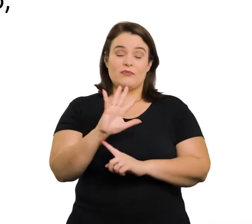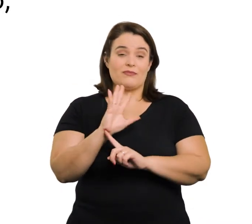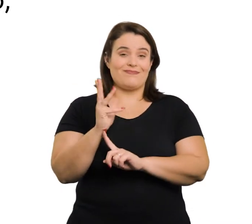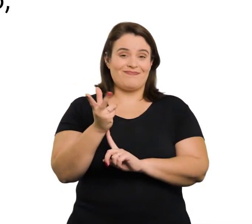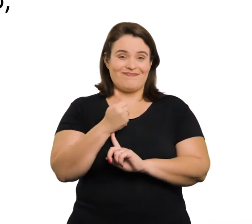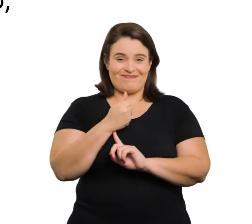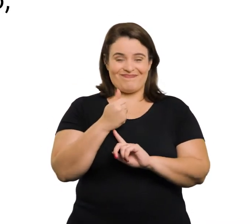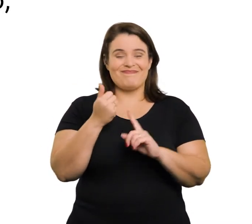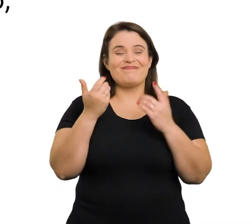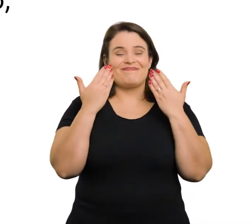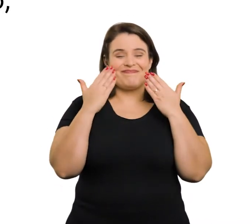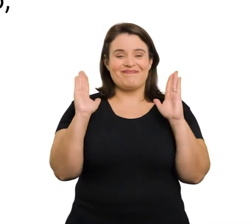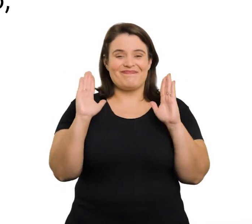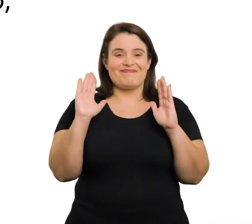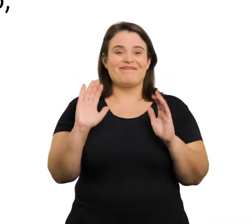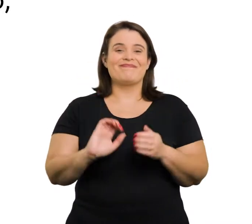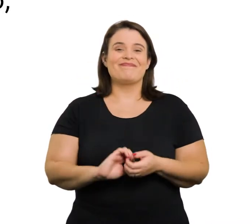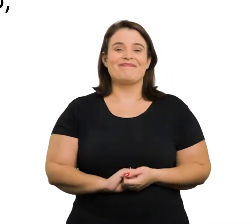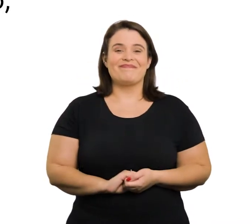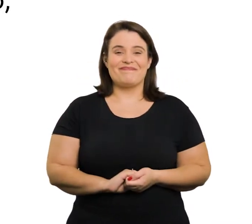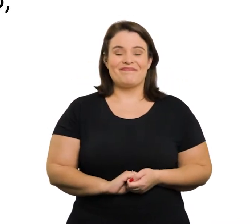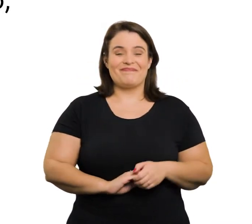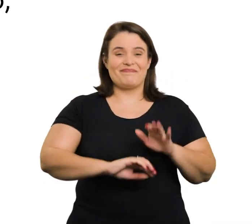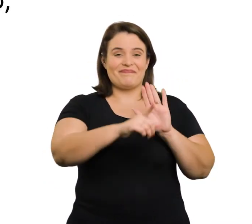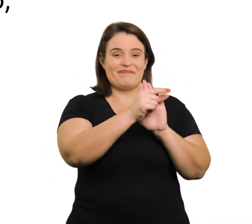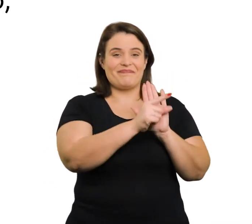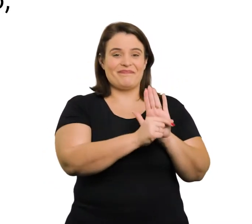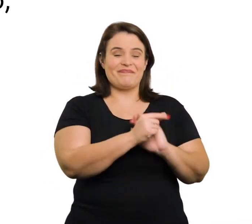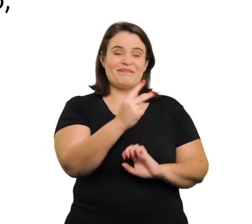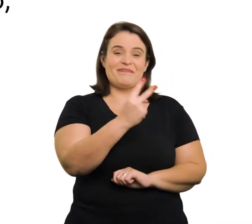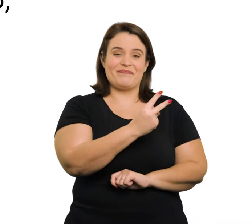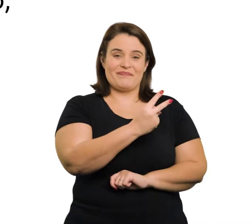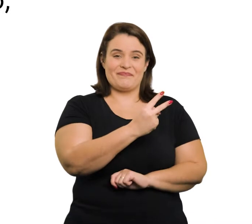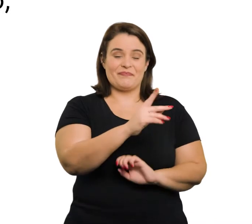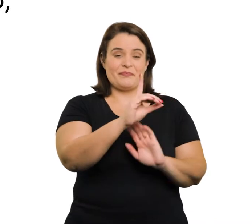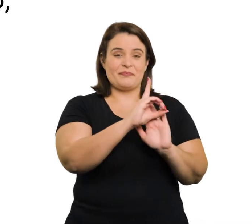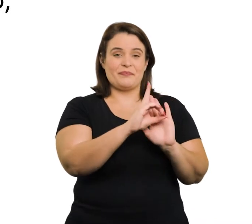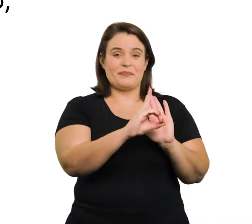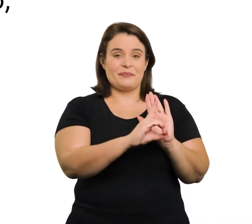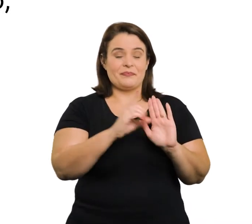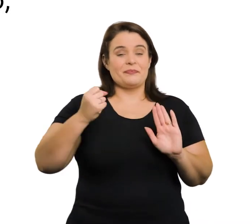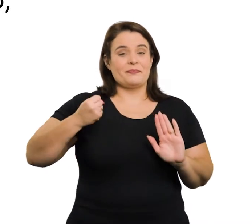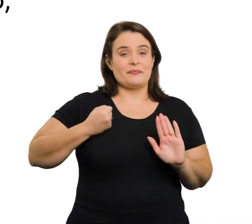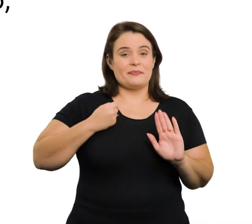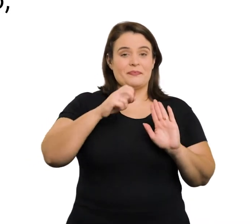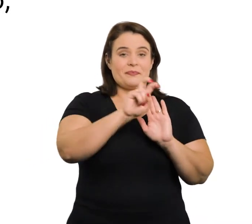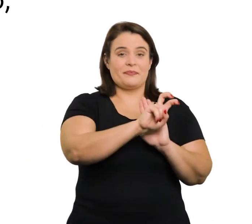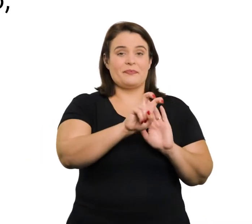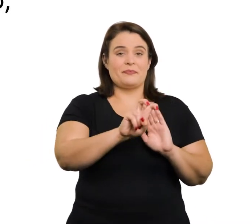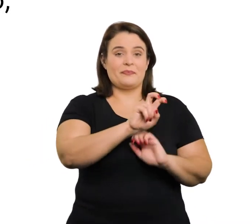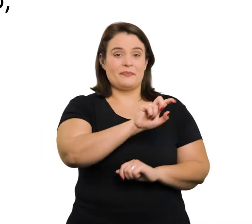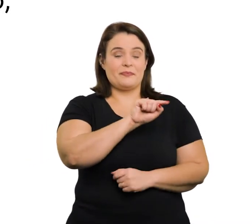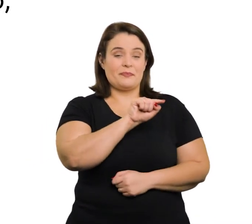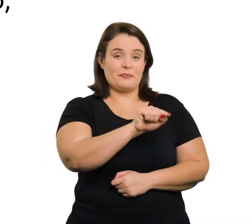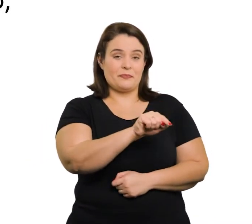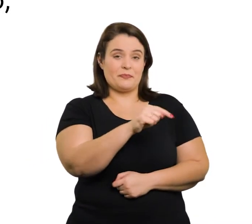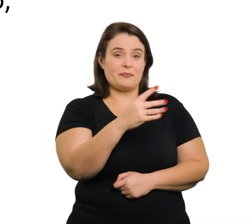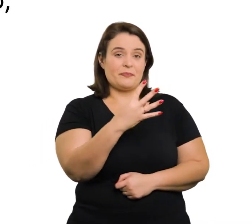de manifestações artísticas. Fecha aspas. Artigo 2º do Decreto número